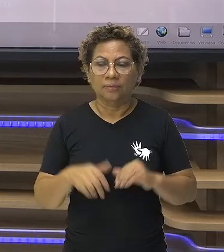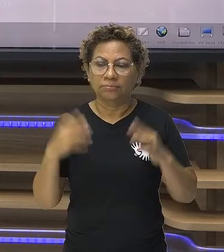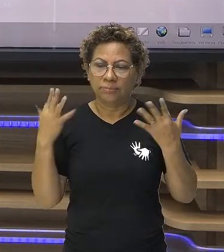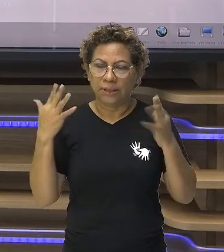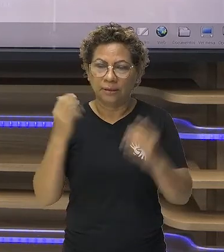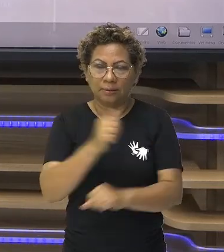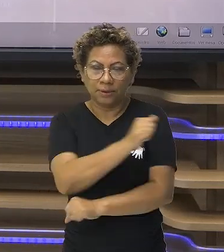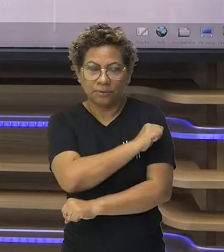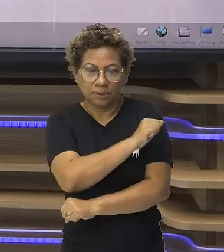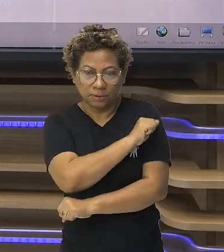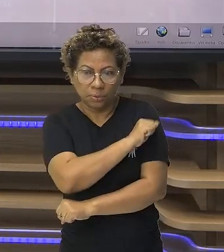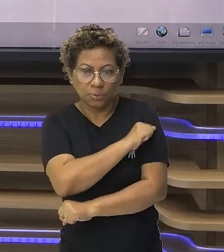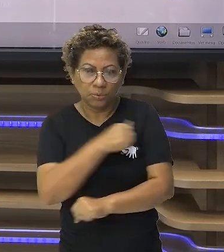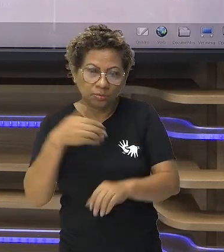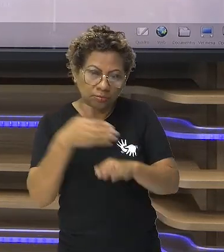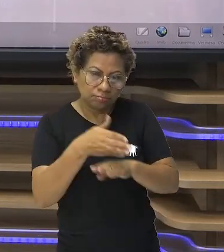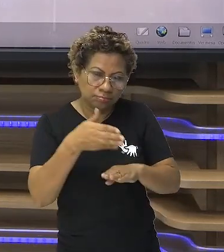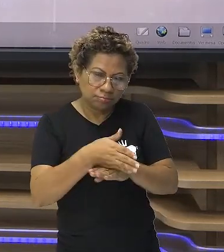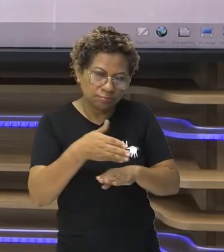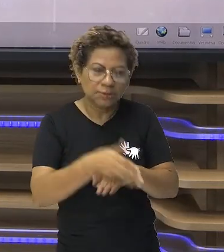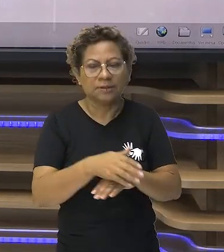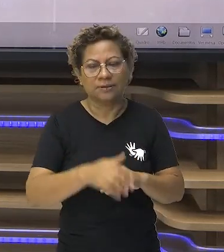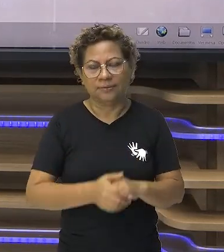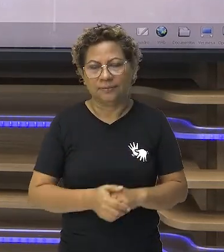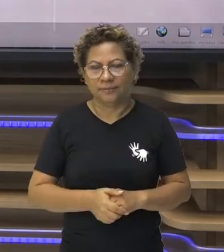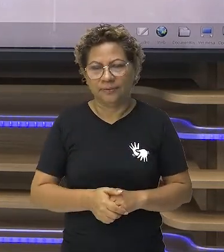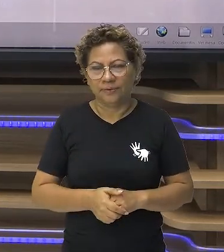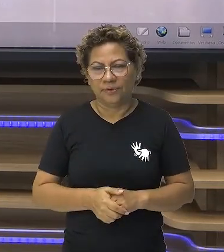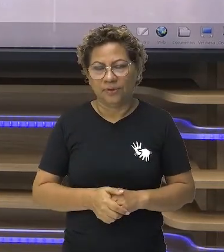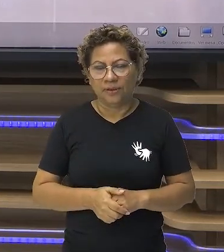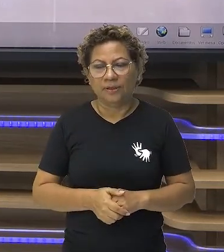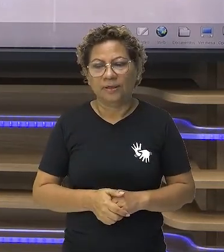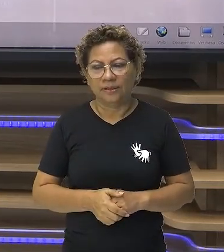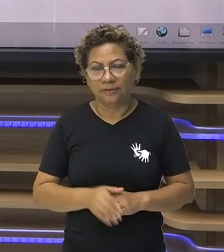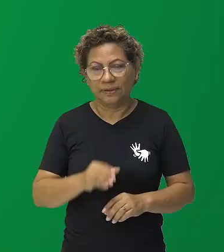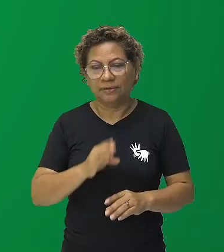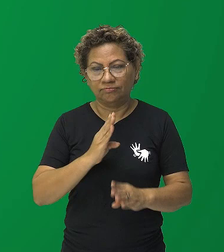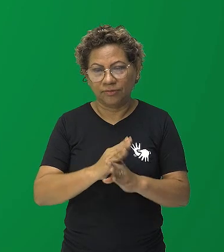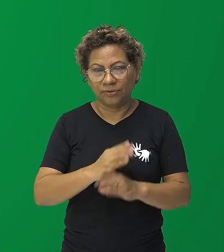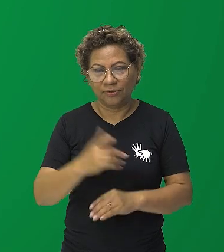agradeço a participação dos nossos alunos e a gente se encontra aqui na próxima oportunidade. Até lá!